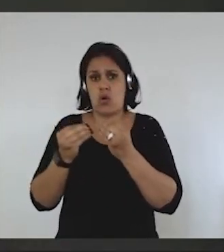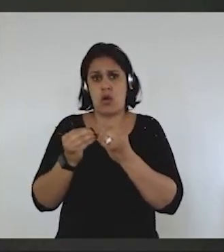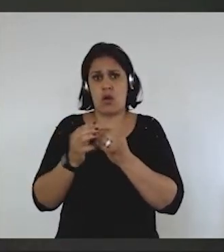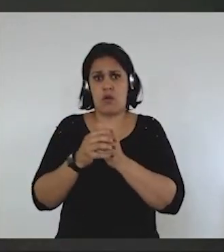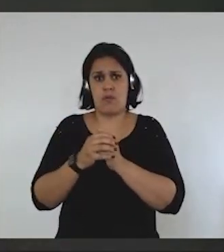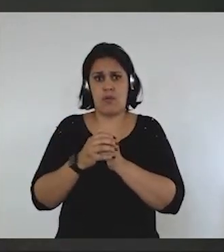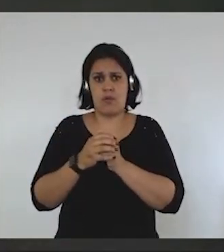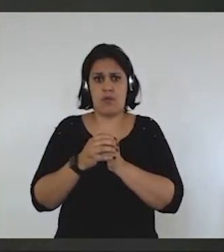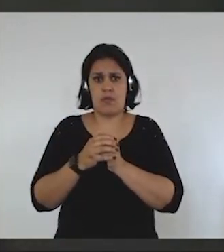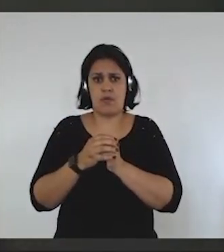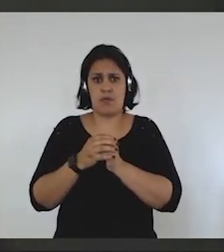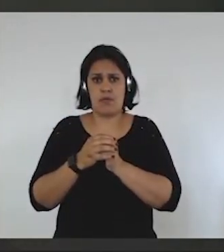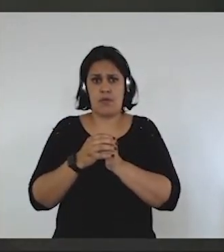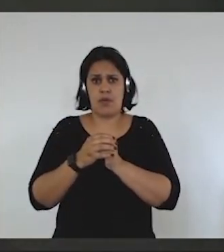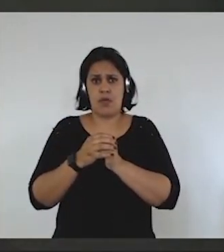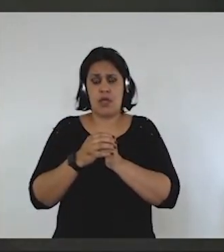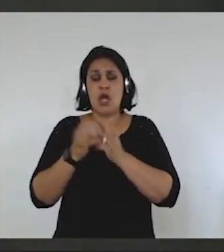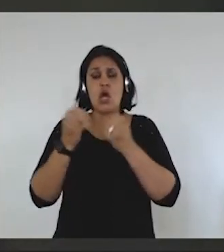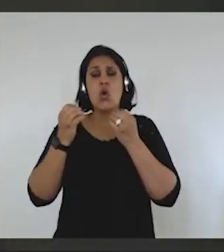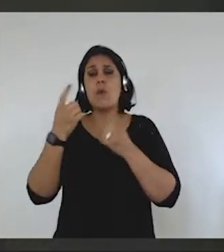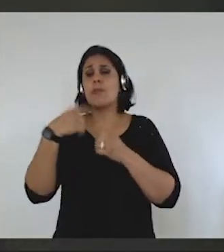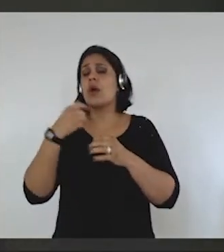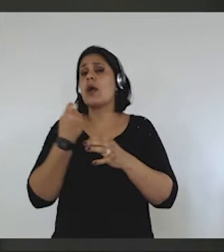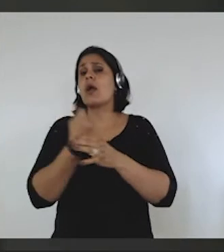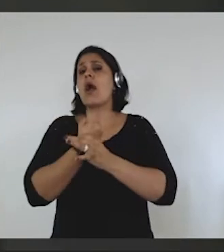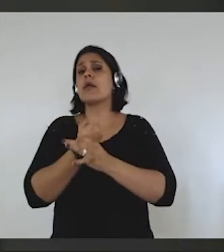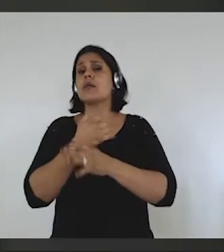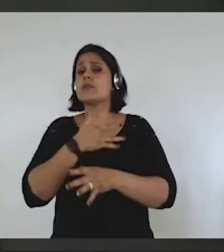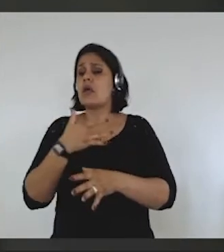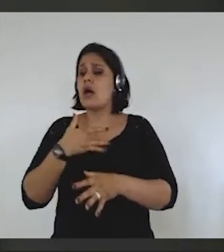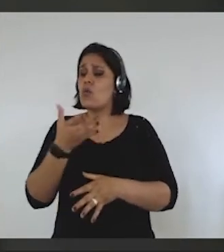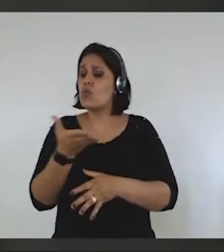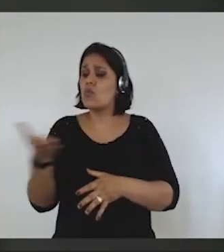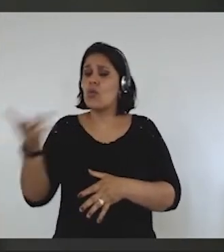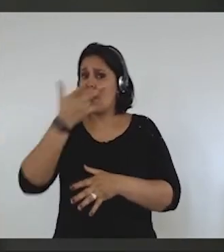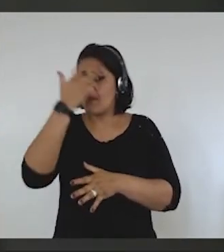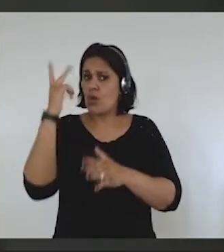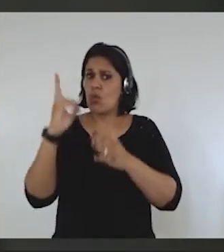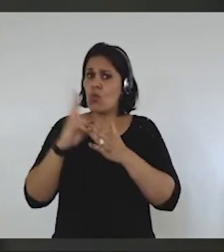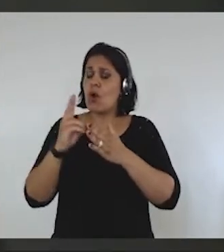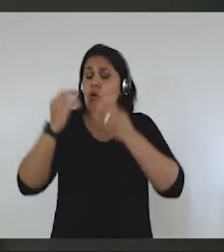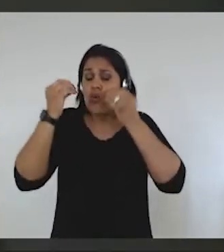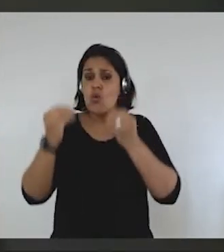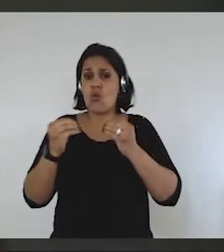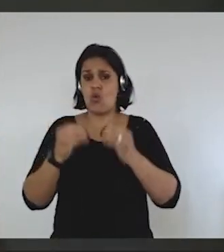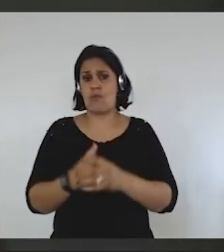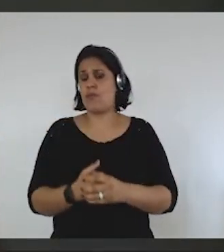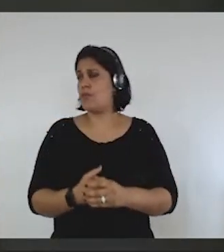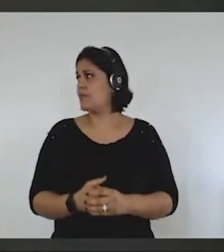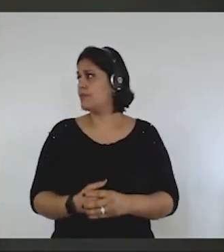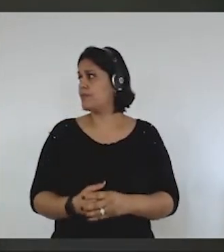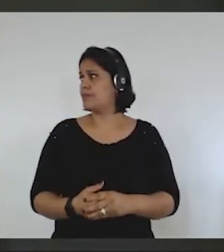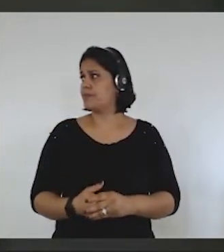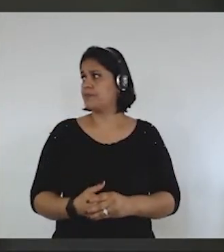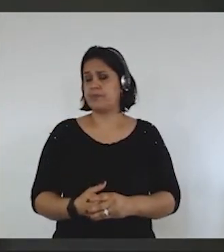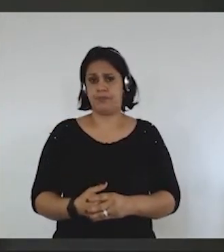em risco a saúde da população indígena? A gente vai fazer, né, avisos, quer dizer, o Estado brasileiro vai fazer